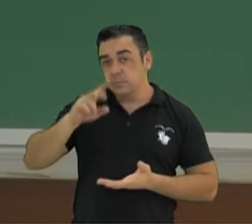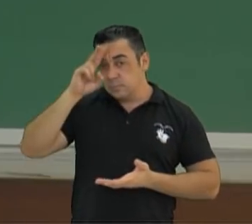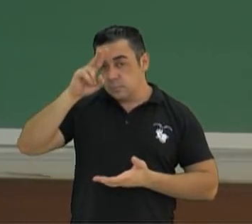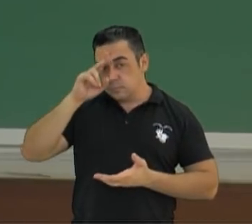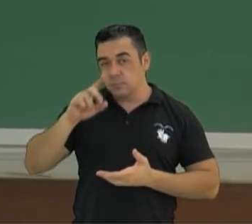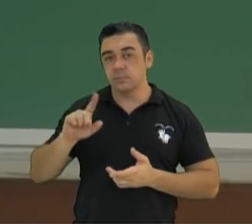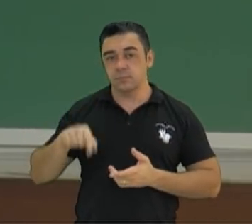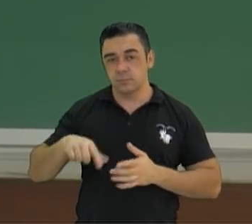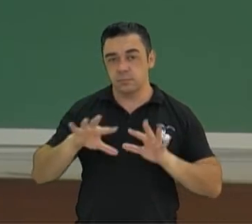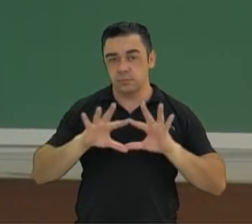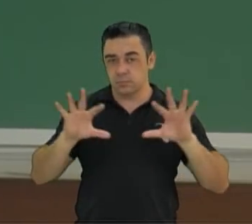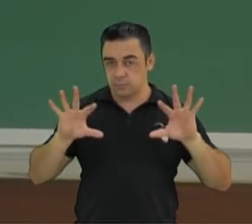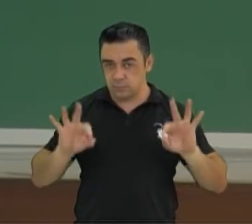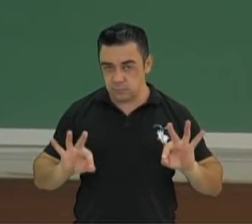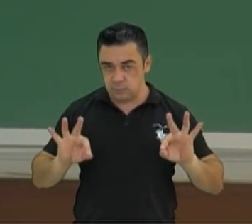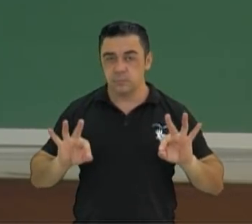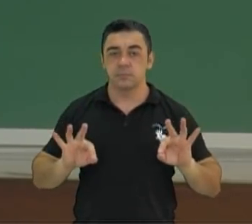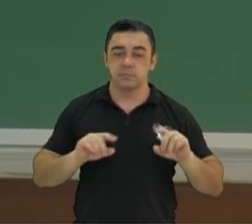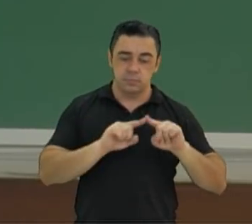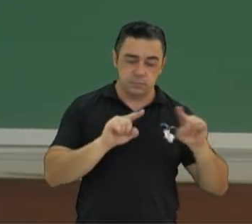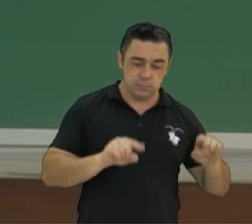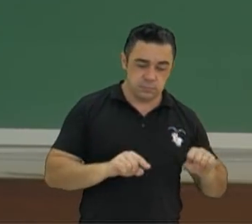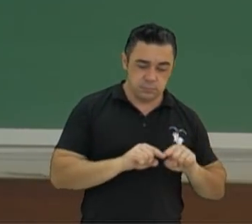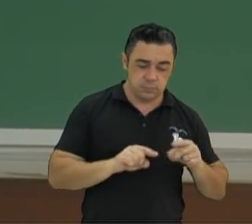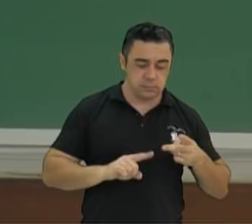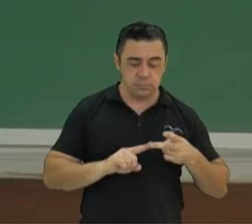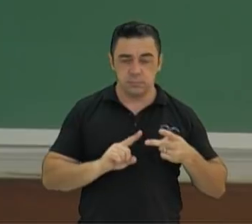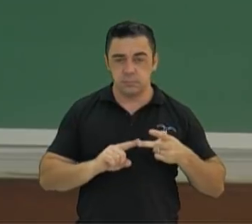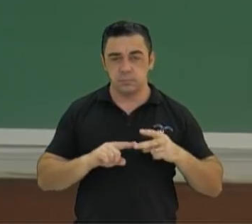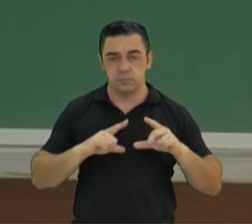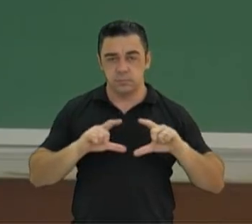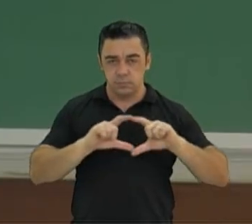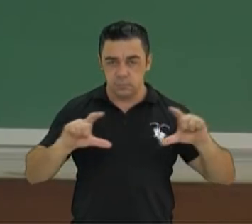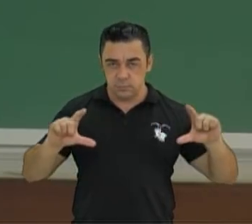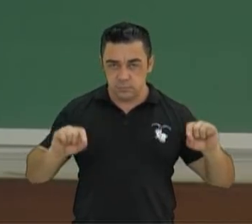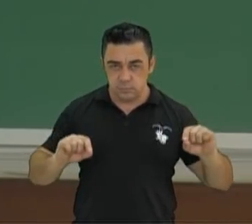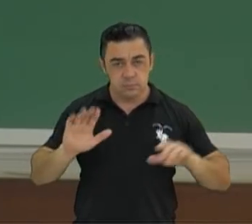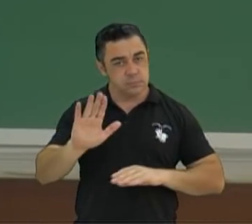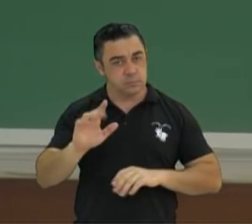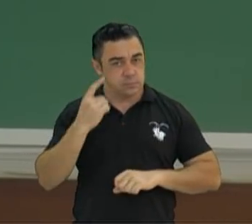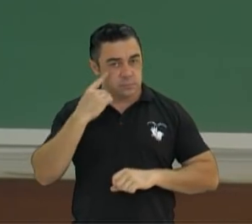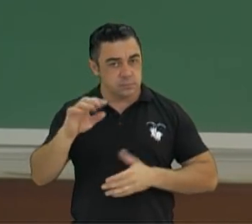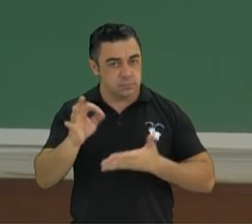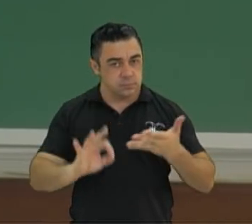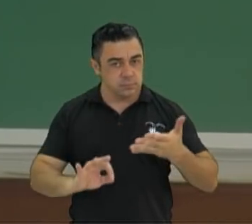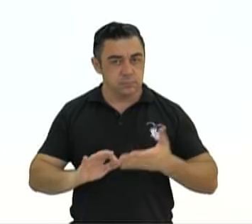da fórmula do quadrado, da fórmula do retângulo e daqui a pouco a gente volta.